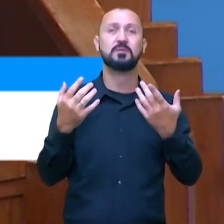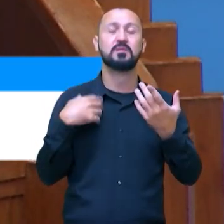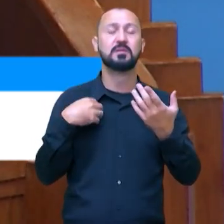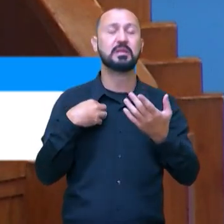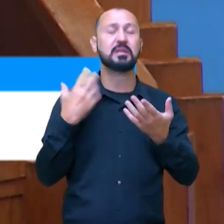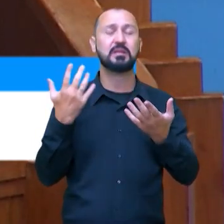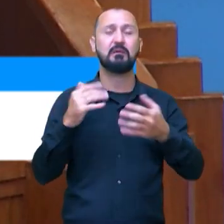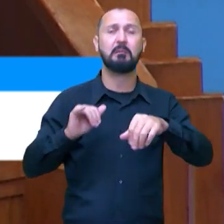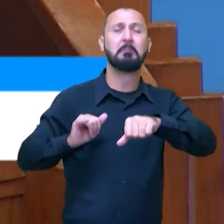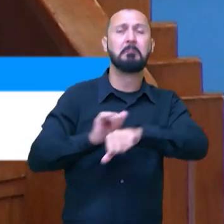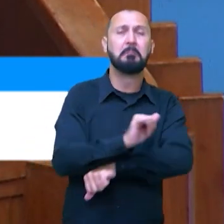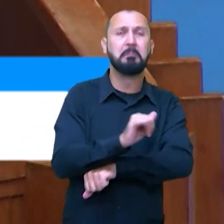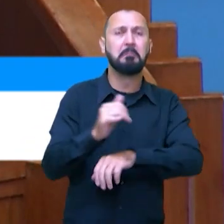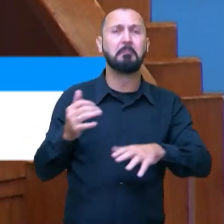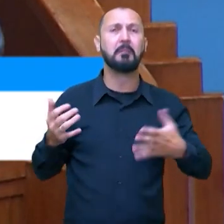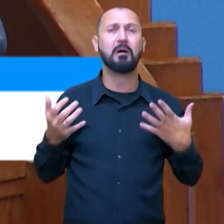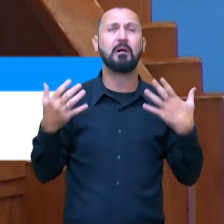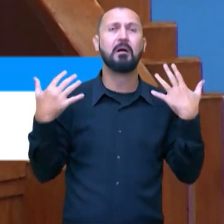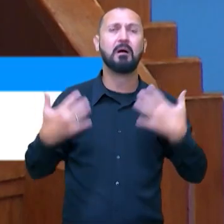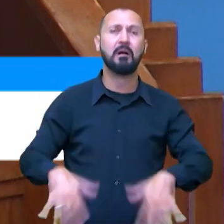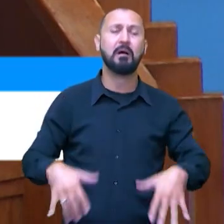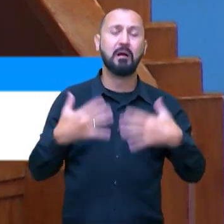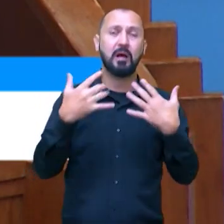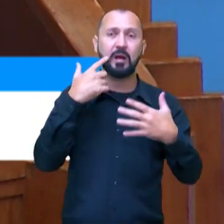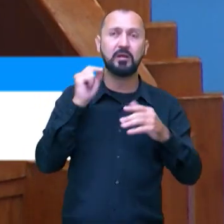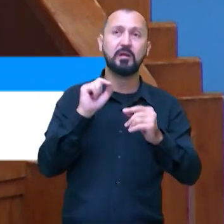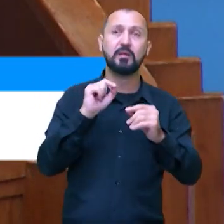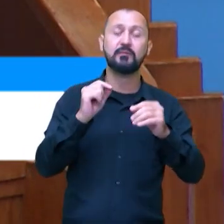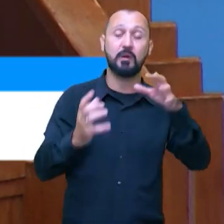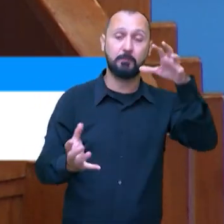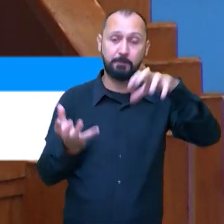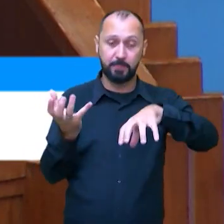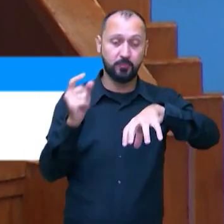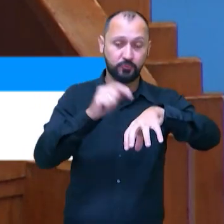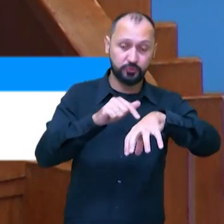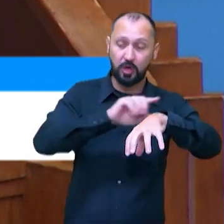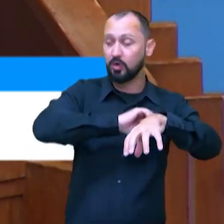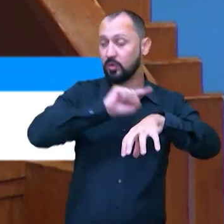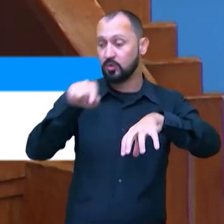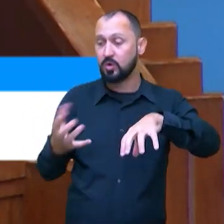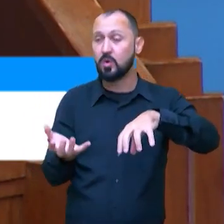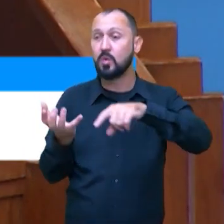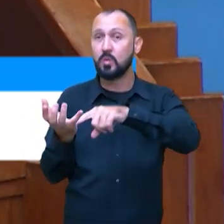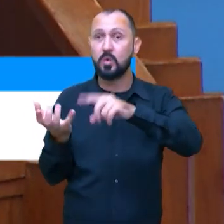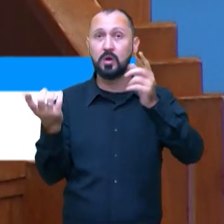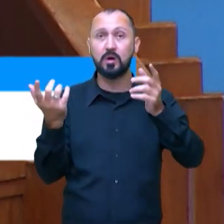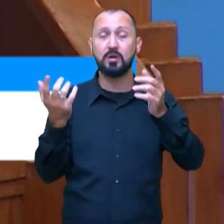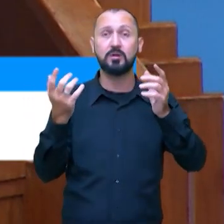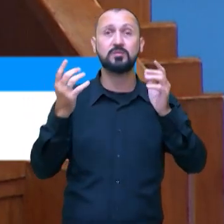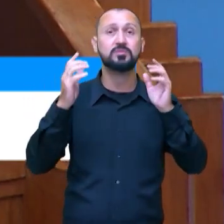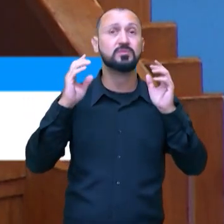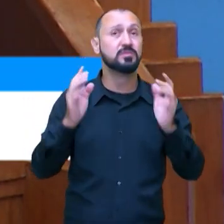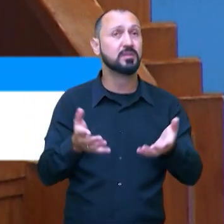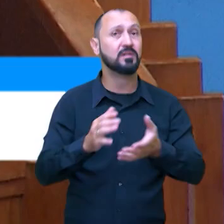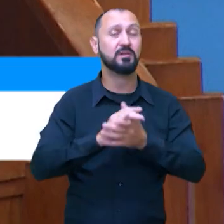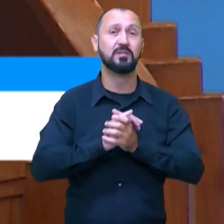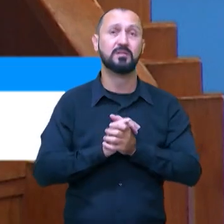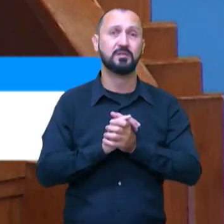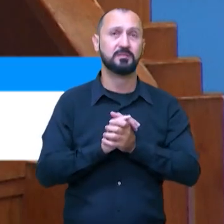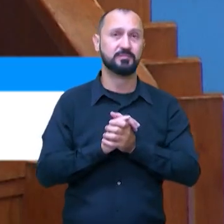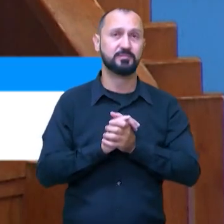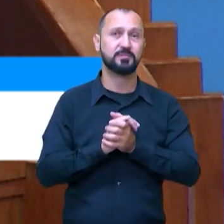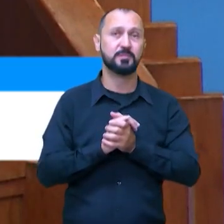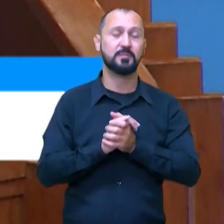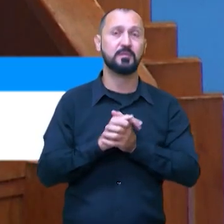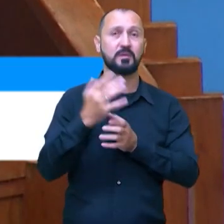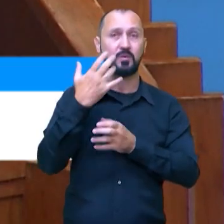inconstitucional, afrontoso, e o movimento que passa pela Câmara, passa pelo Congresso, pelo Senado.